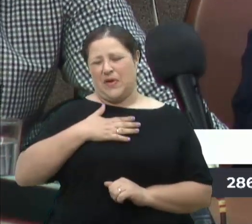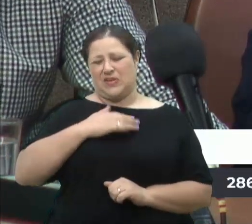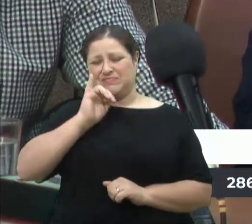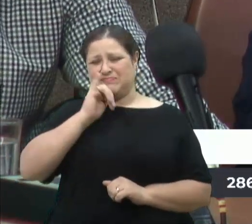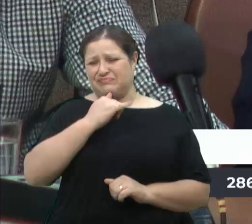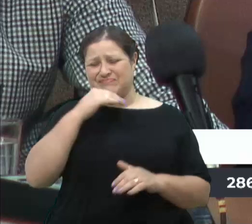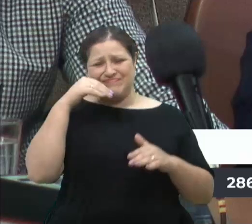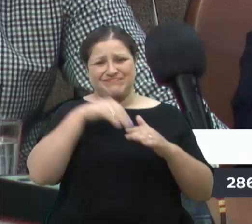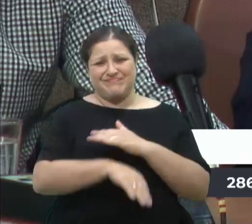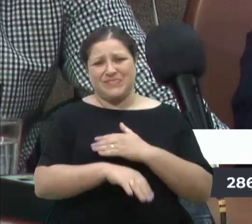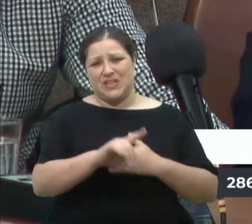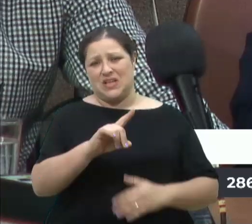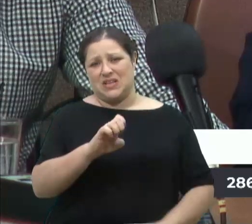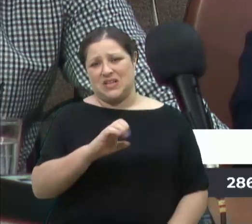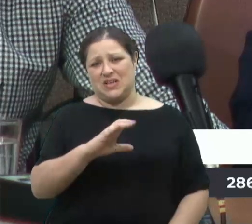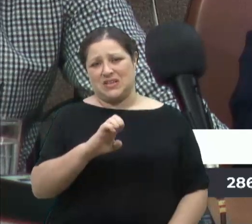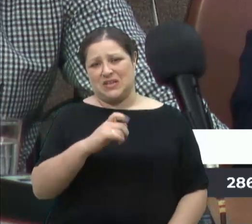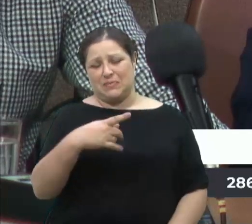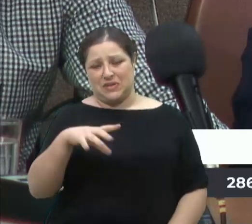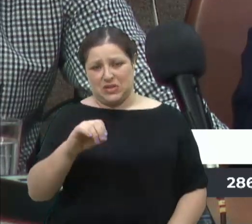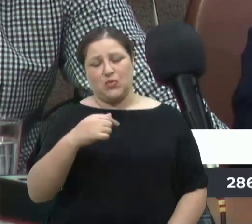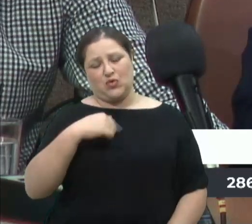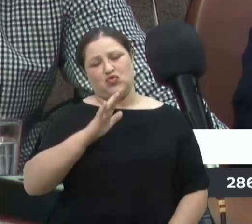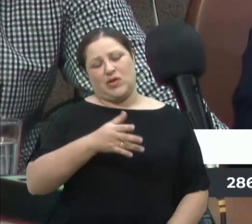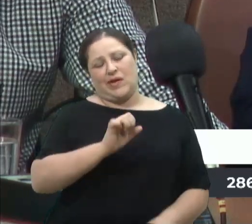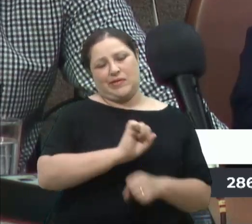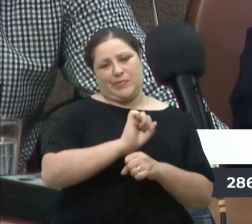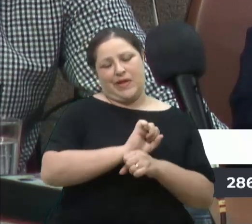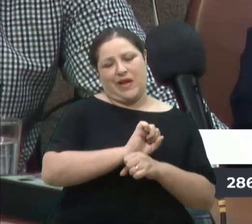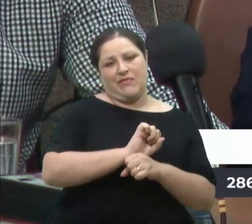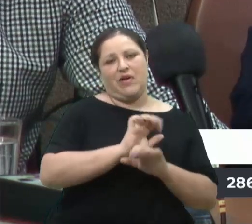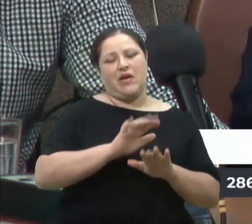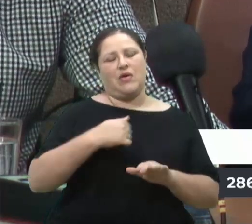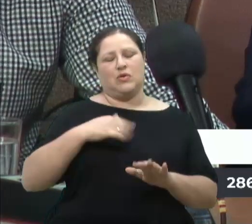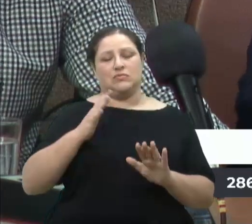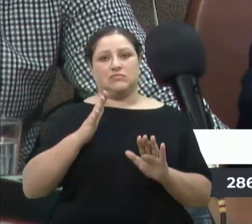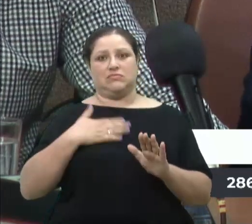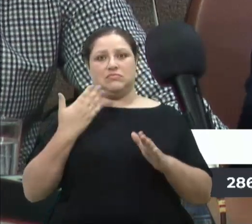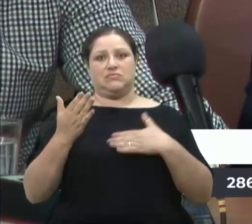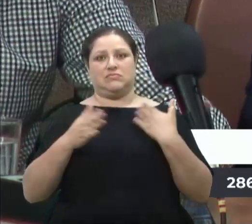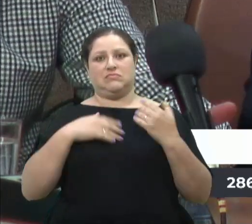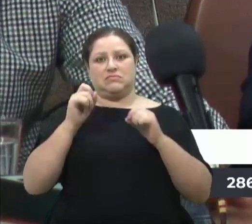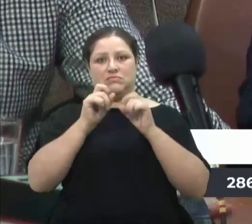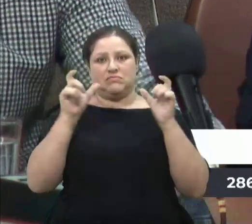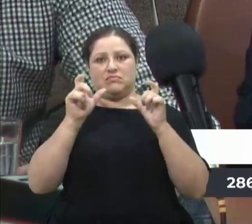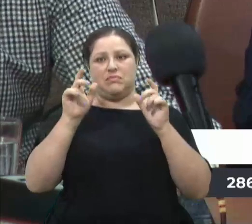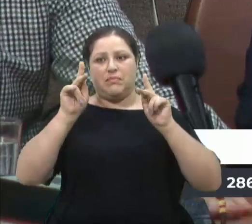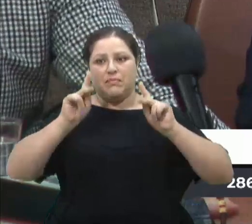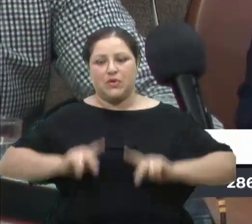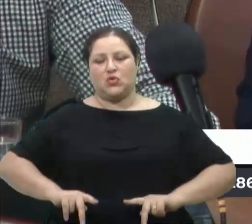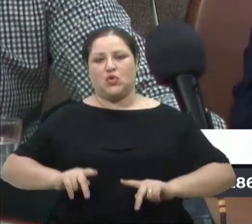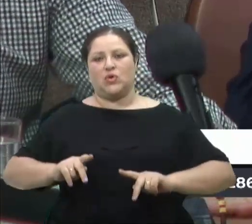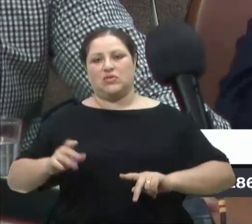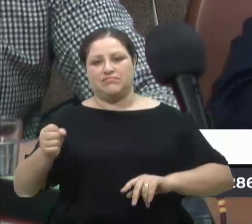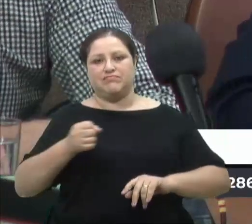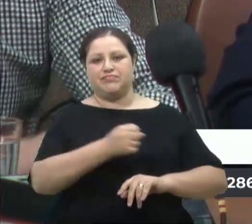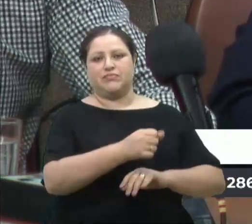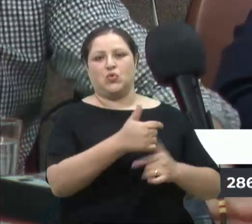com a decepção Já esperava mas o que me surpreendeu é colocar pessoas totalmente